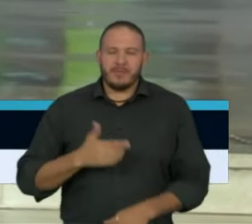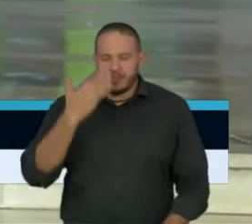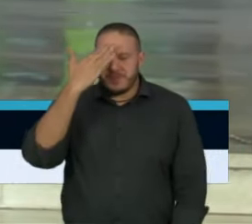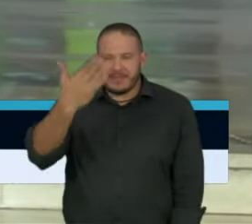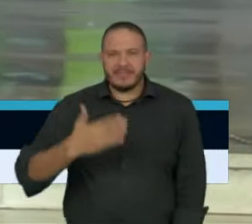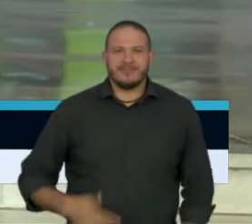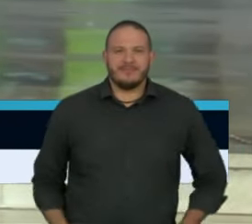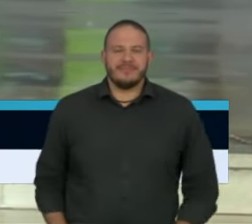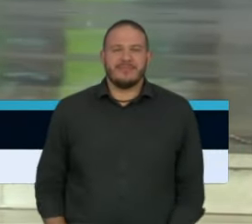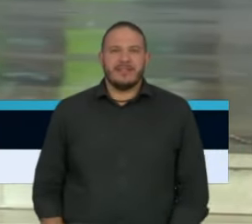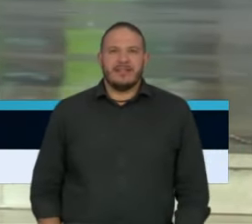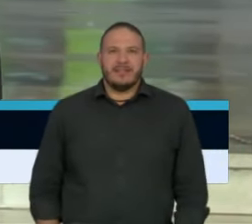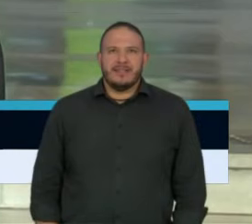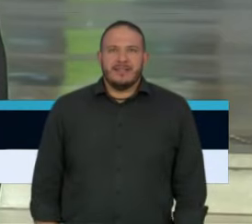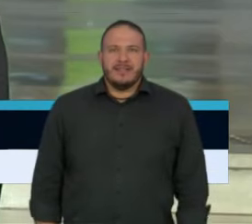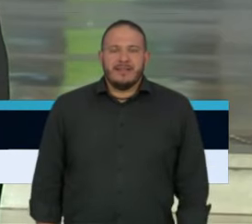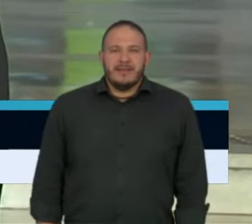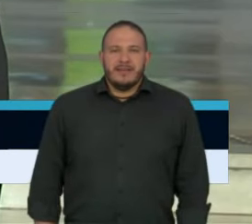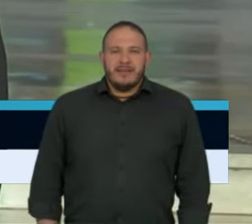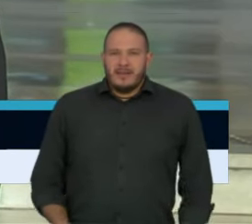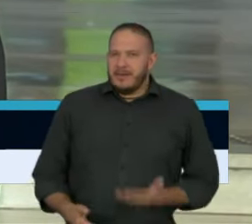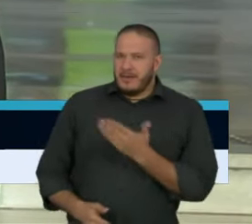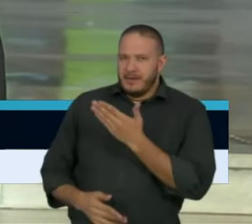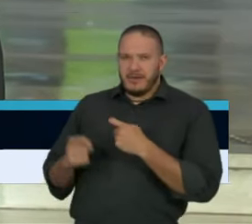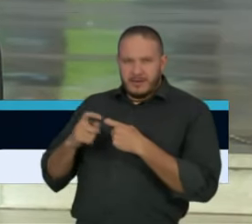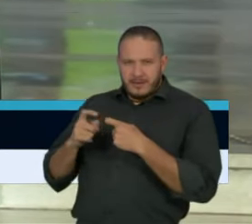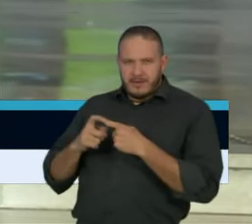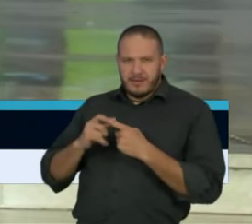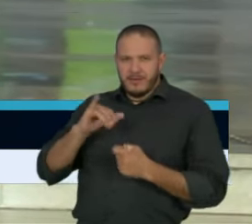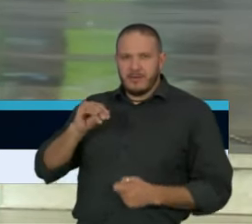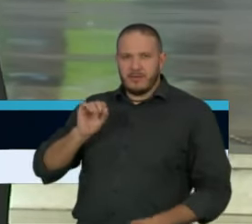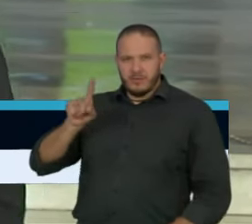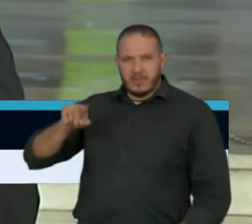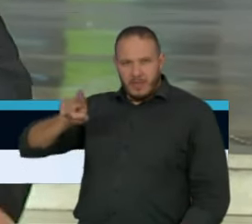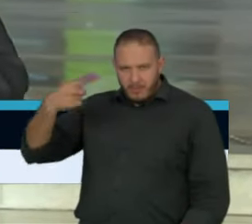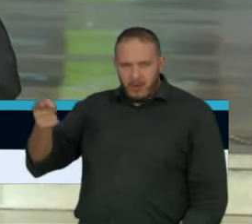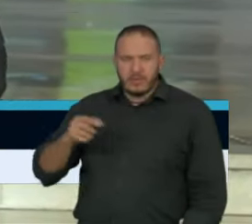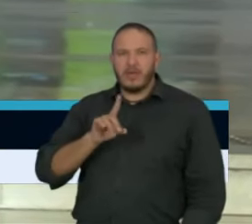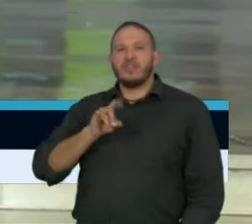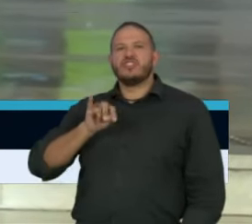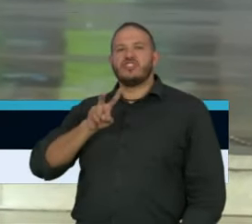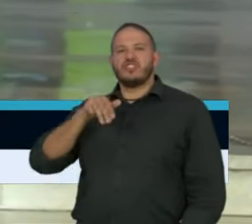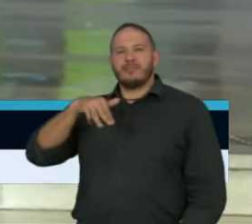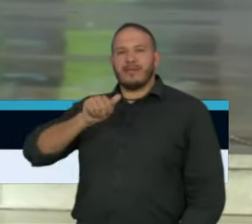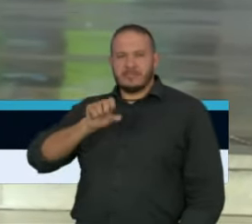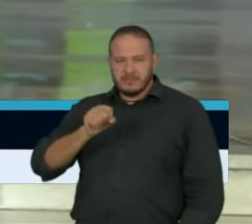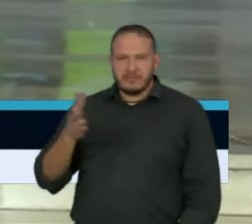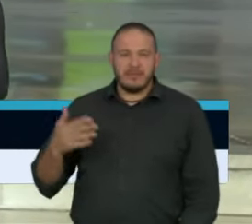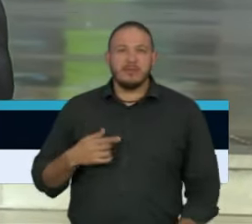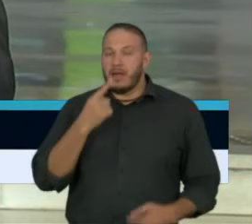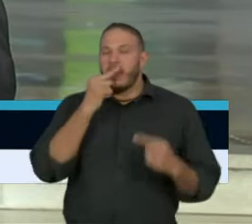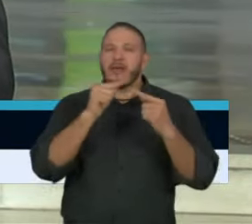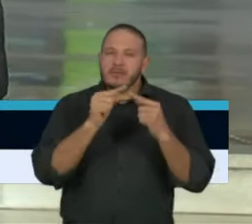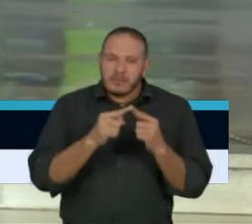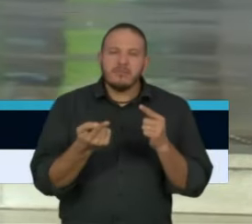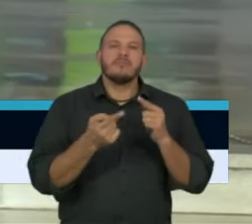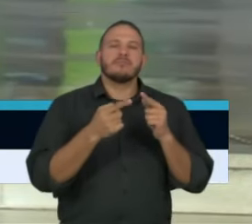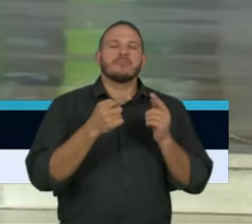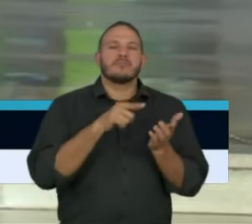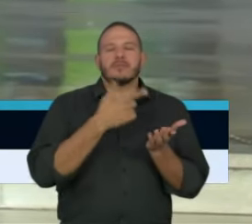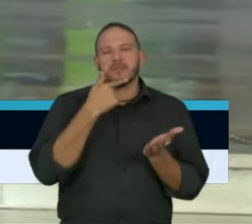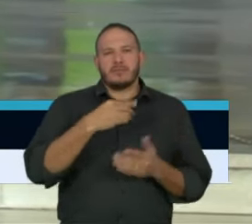Obrigado. Obrigado, Evandro. Doutor Guerma e depois doutor Dimas. Bueno, com relação a esses exames que nós anunciamos ontem,